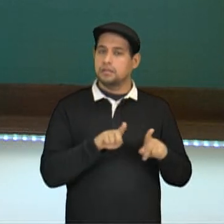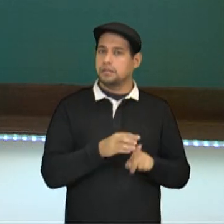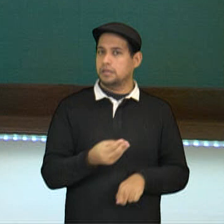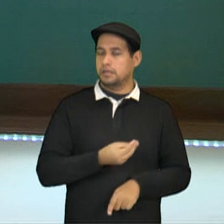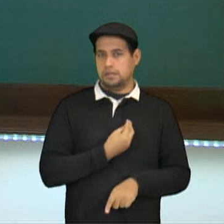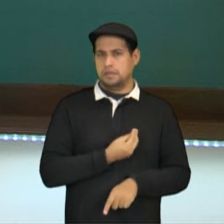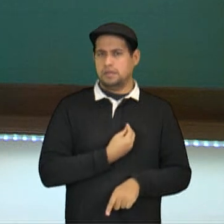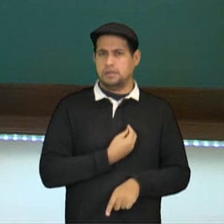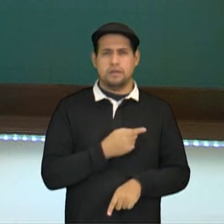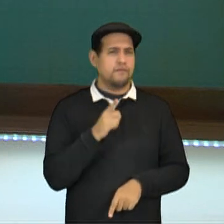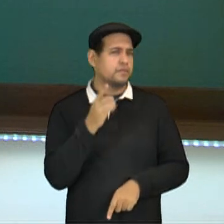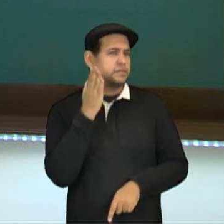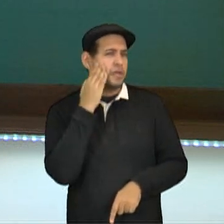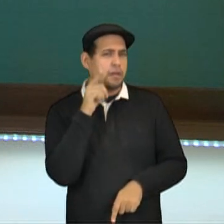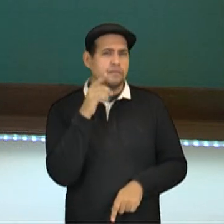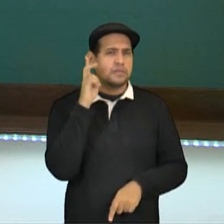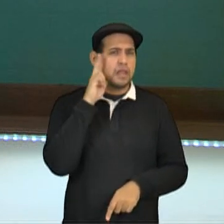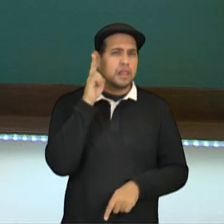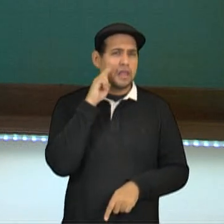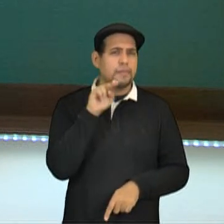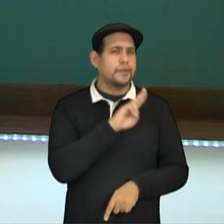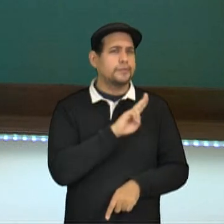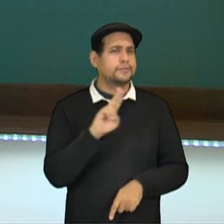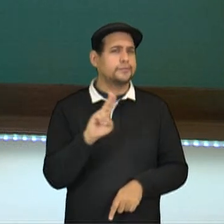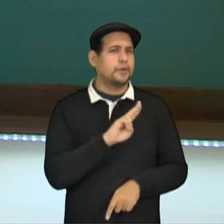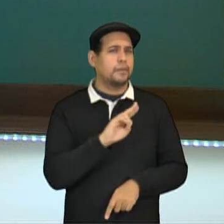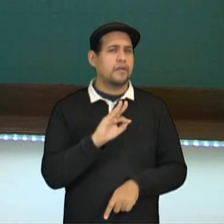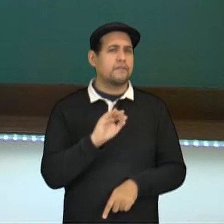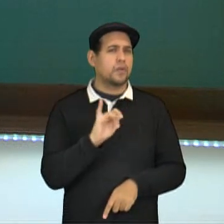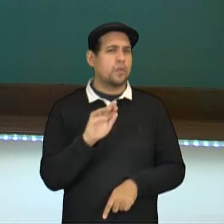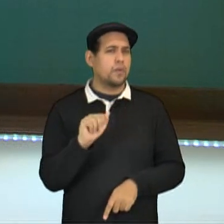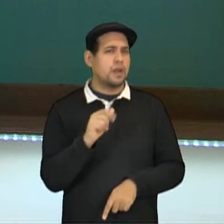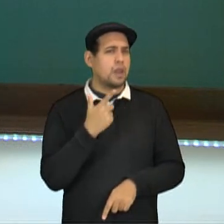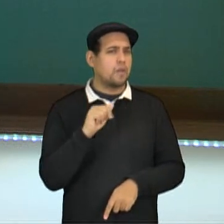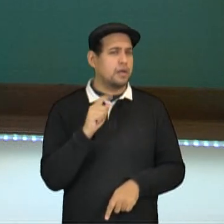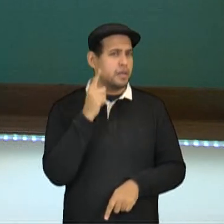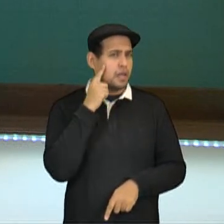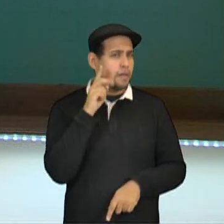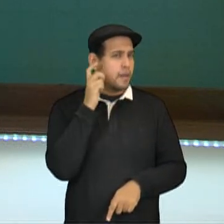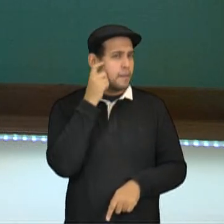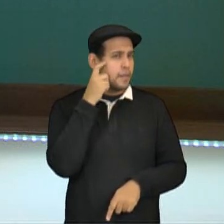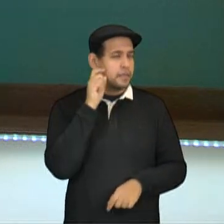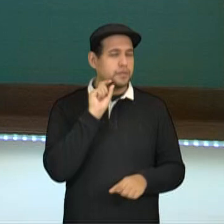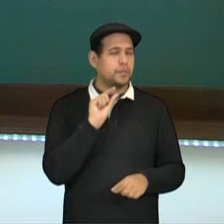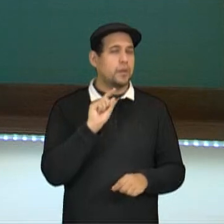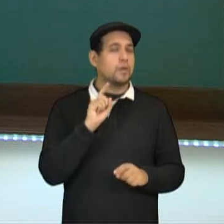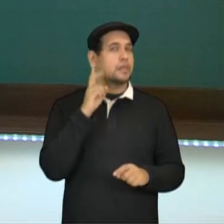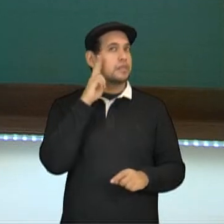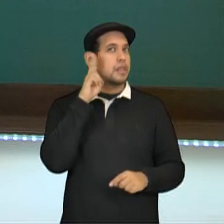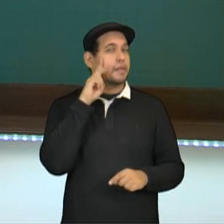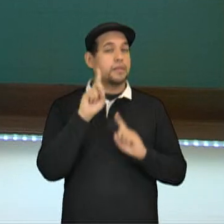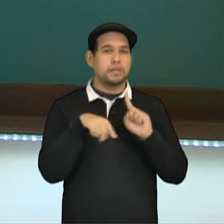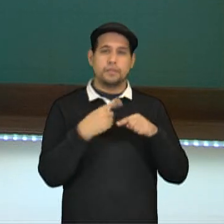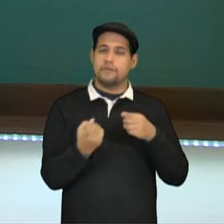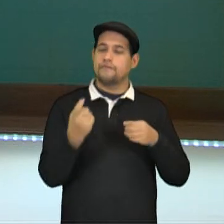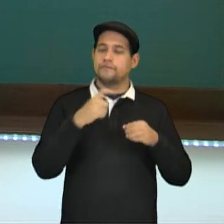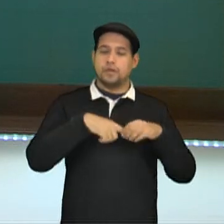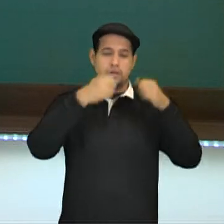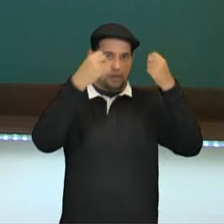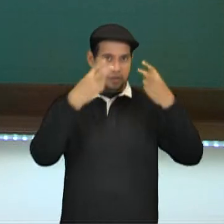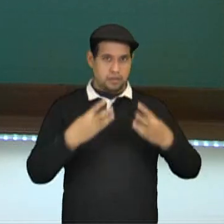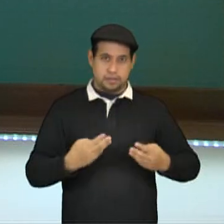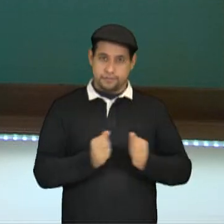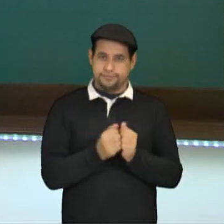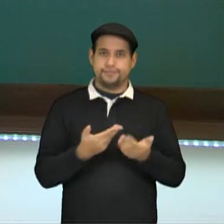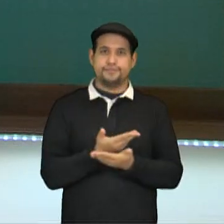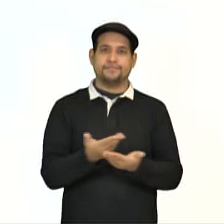presença. Você sabe, você se lembra o nome dessa figura de linguagem? Pensa um pouquinho, tenta lembrar que eu volto já já comentando essa